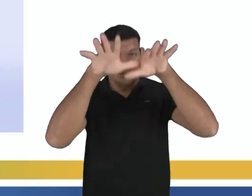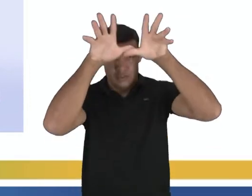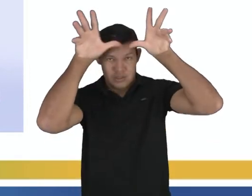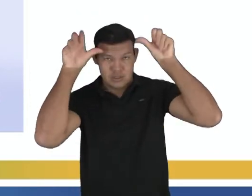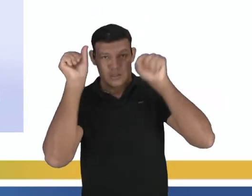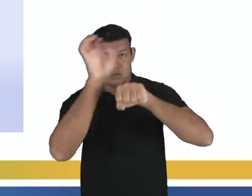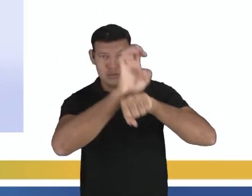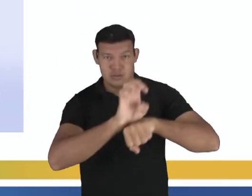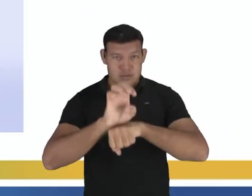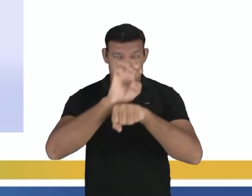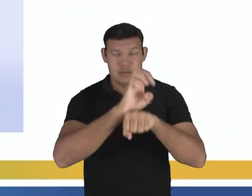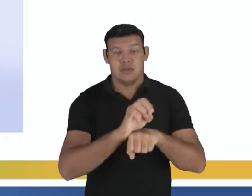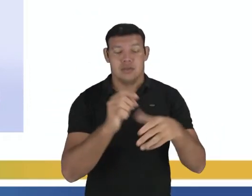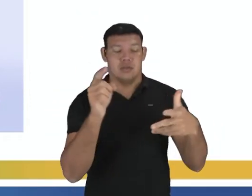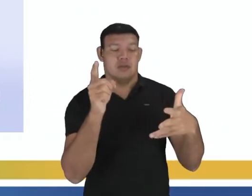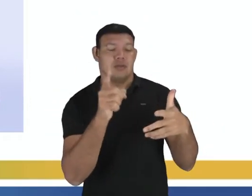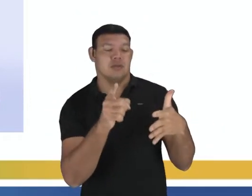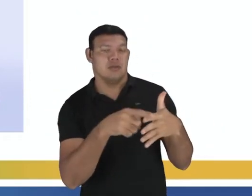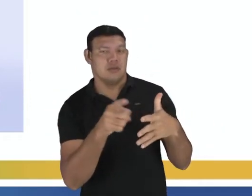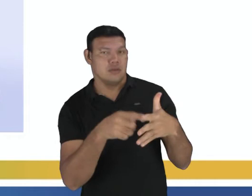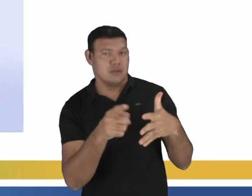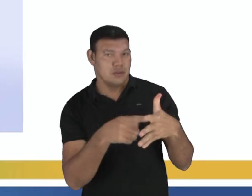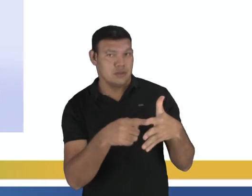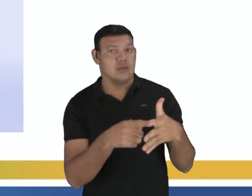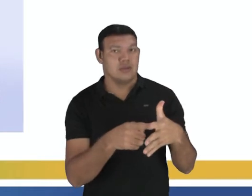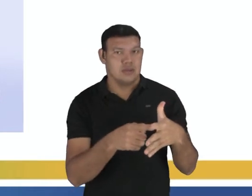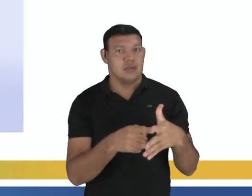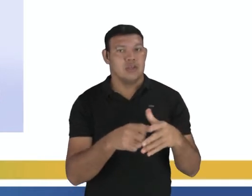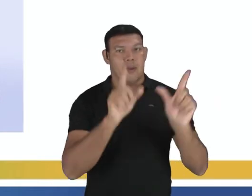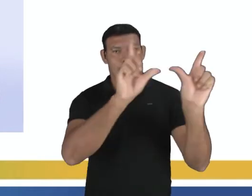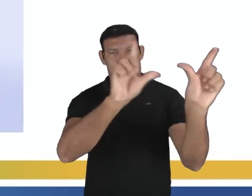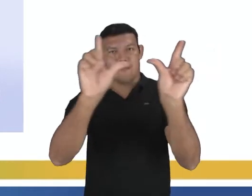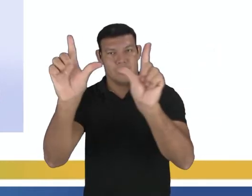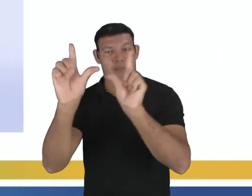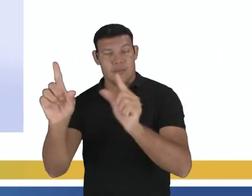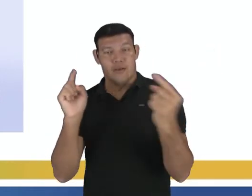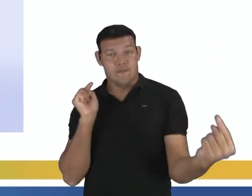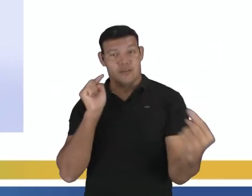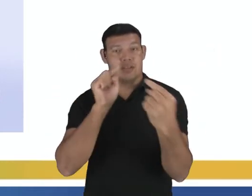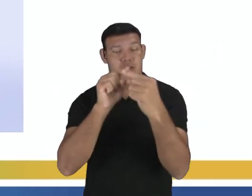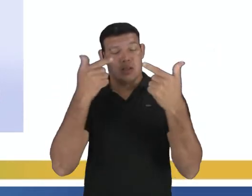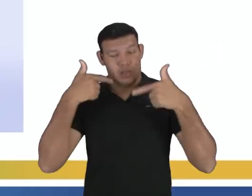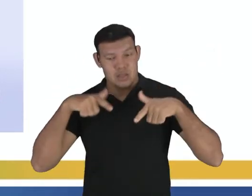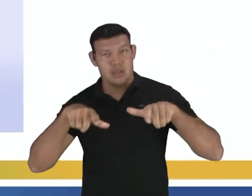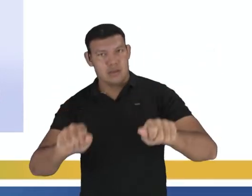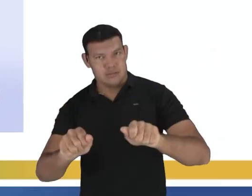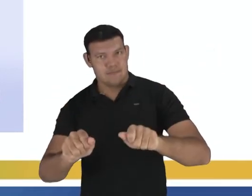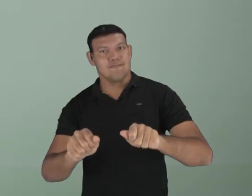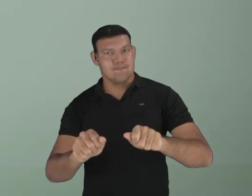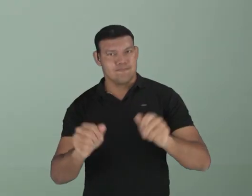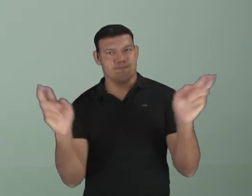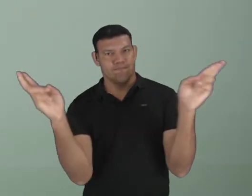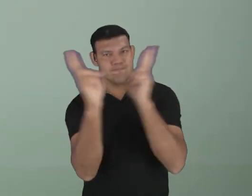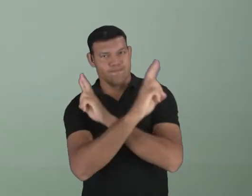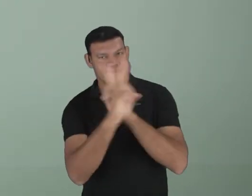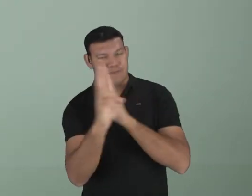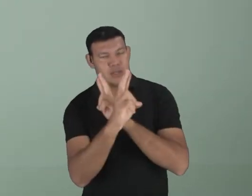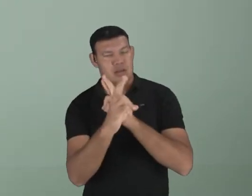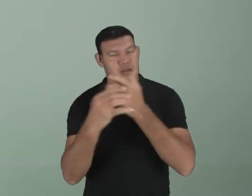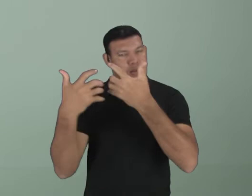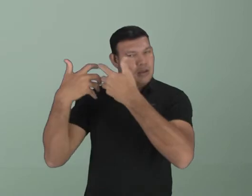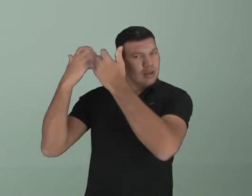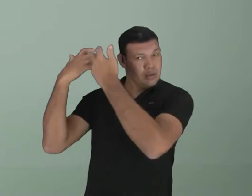segundo, nós tínhamos uma história em quadrinhos, onde a finalidade era, a partir de sua linguagem, fazer com que o leitor